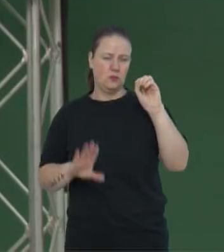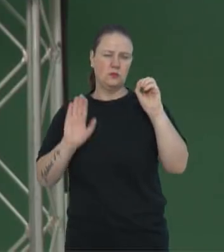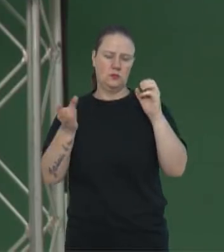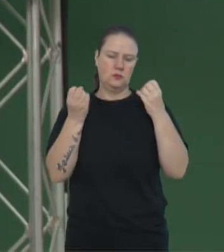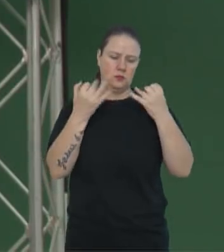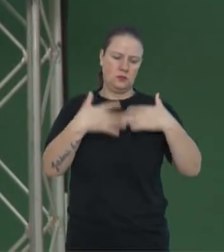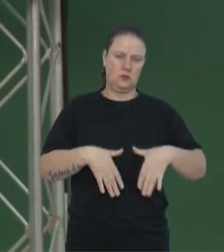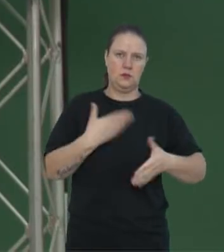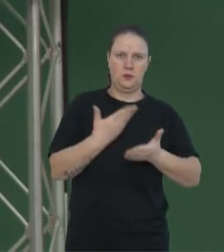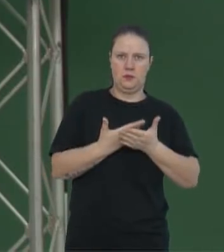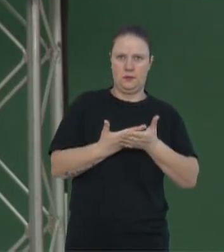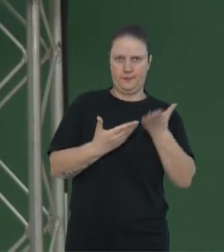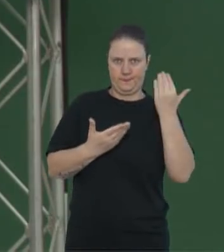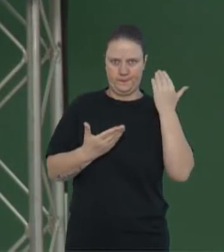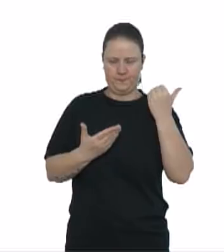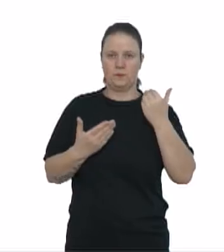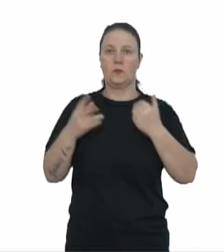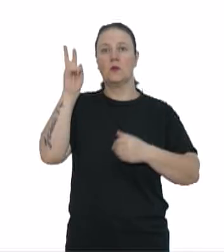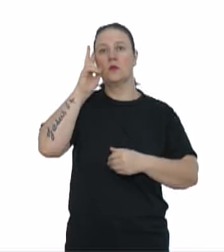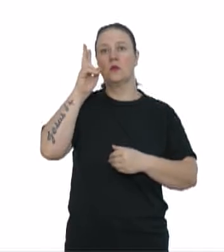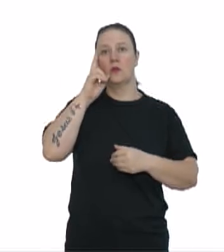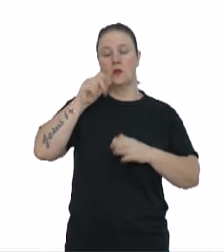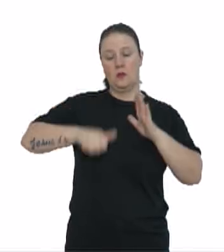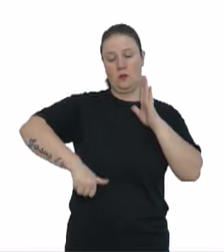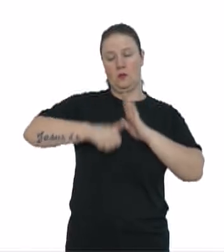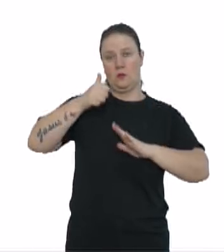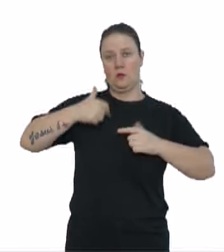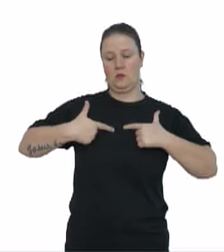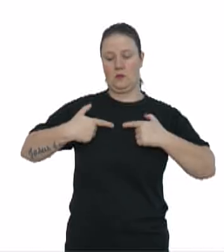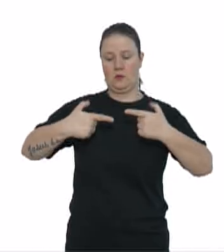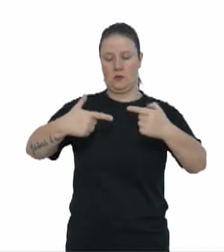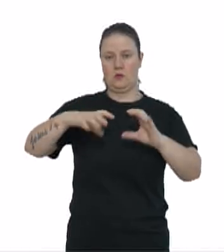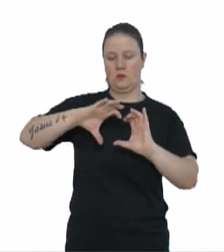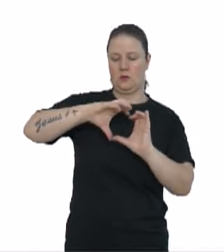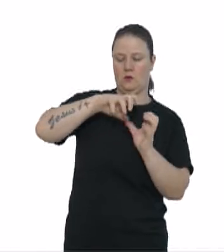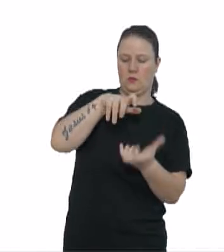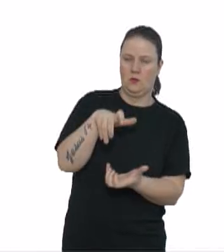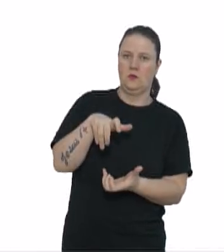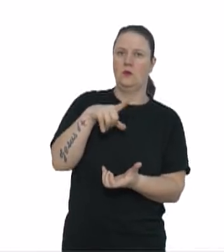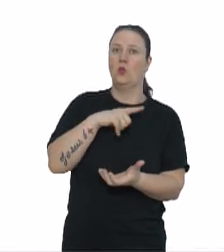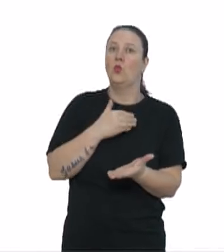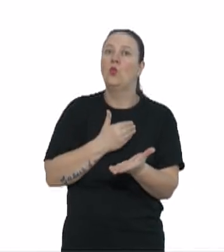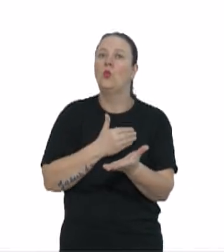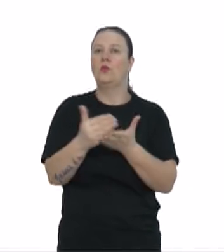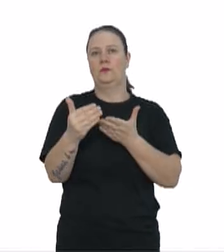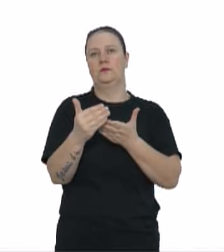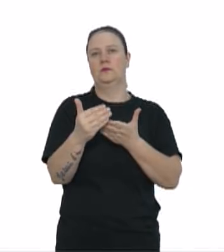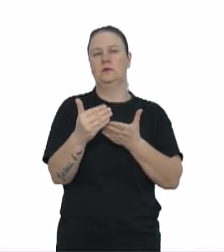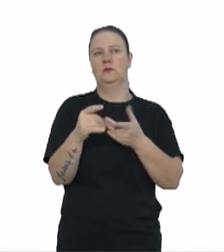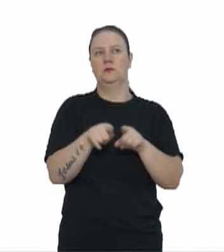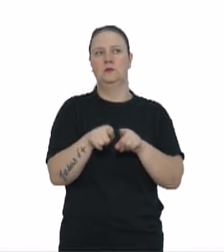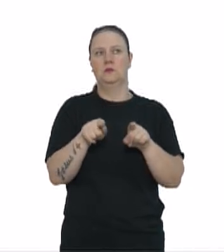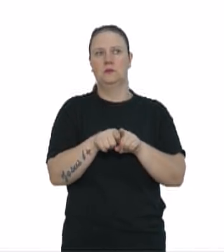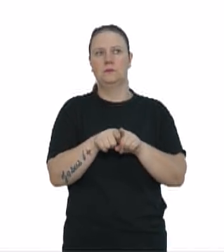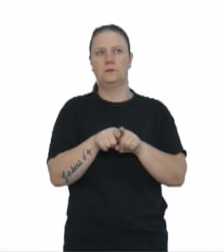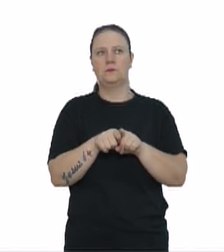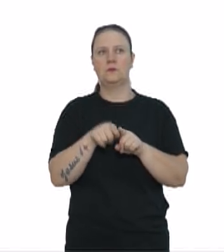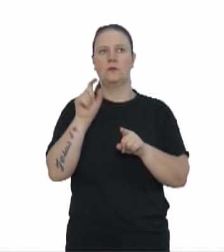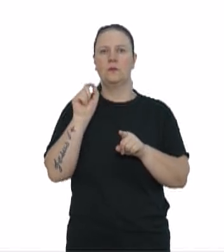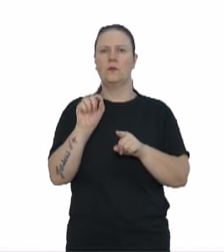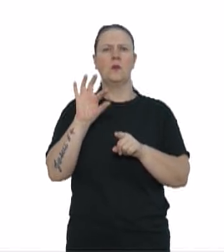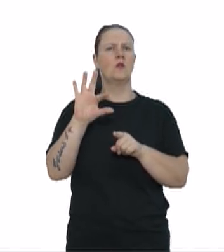passadas. Relembrando que ele se deu na Primeira Guerra Mundial como início, tem um marco ali. A Primeira Guerra Mundial,